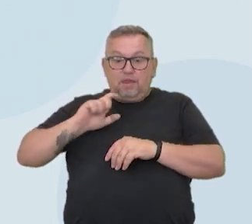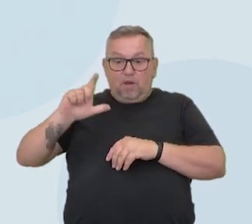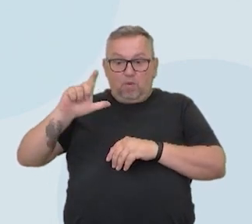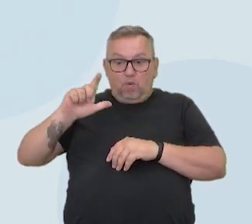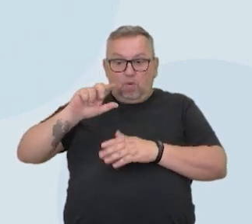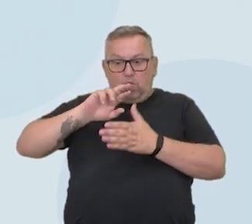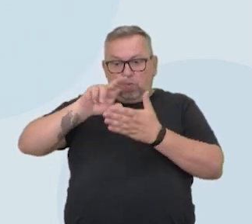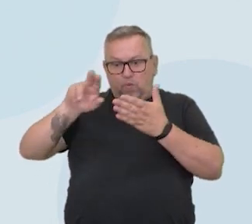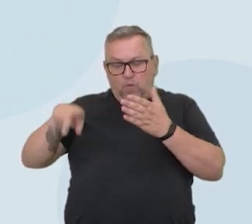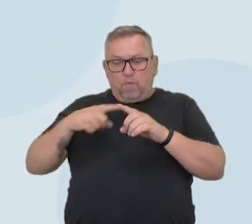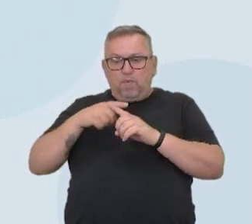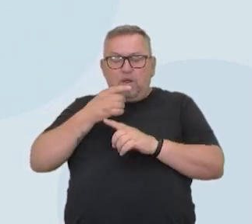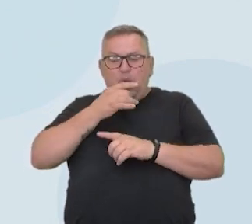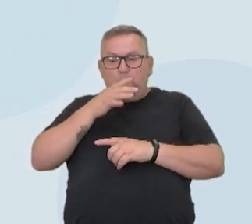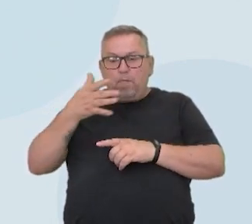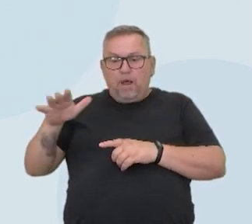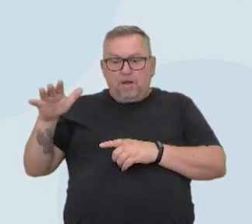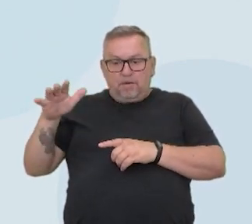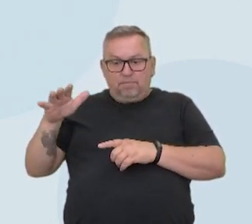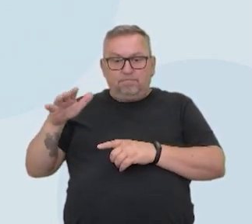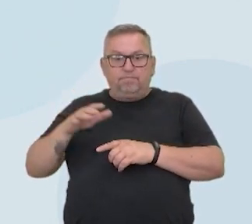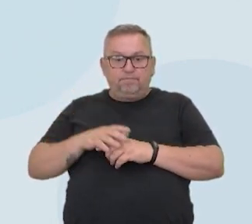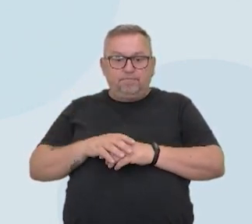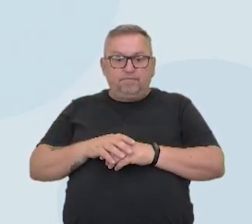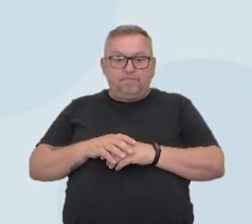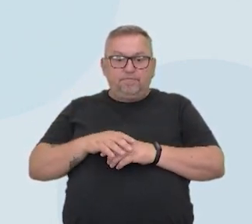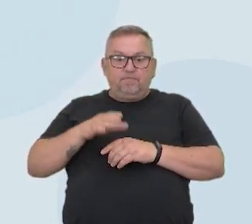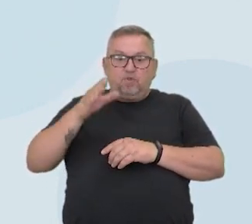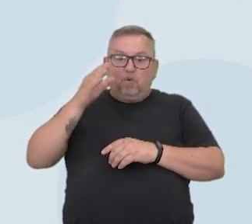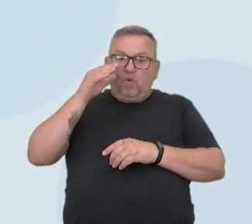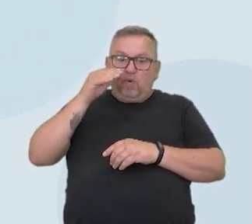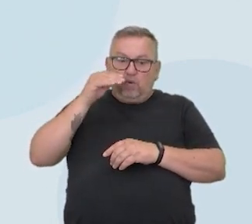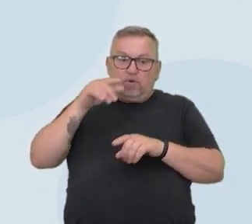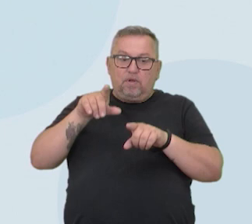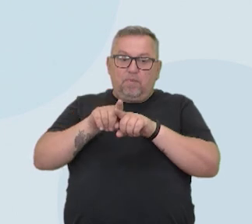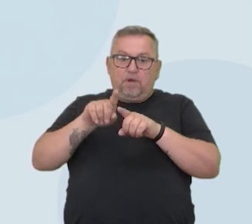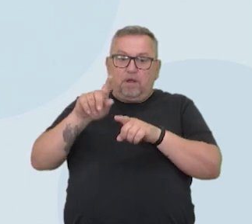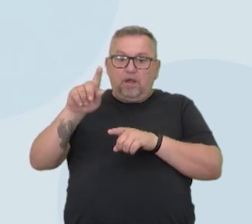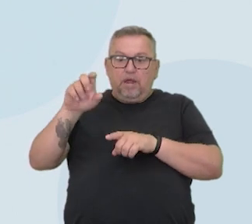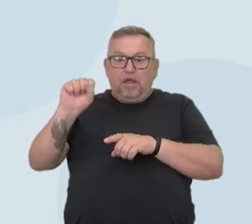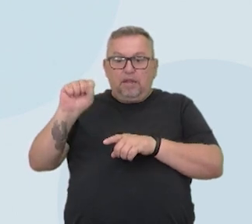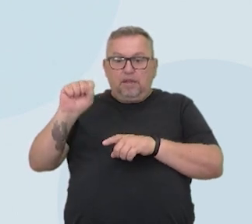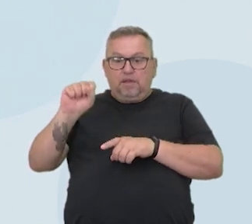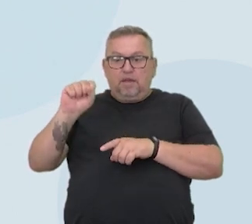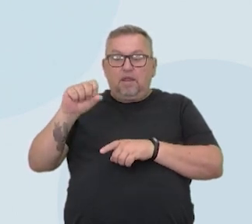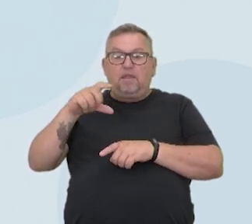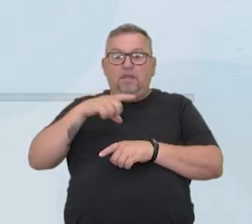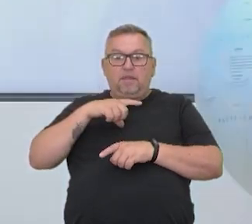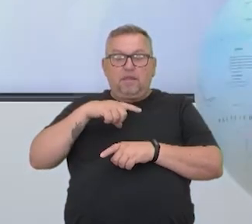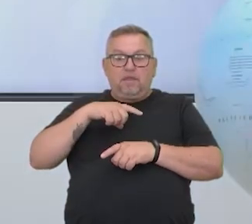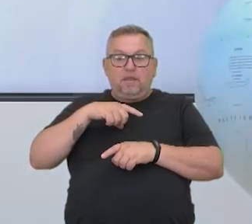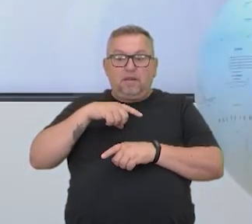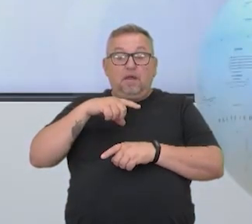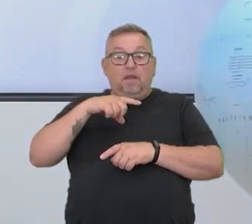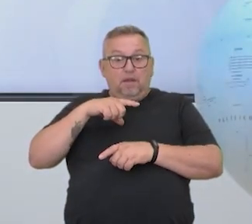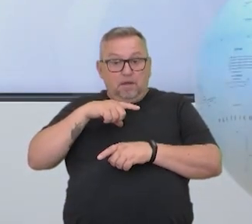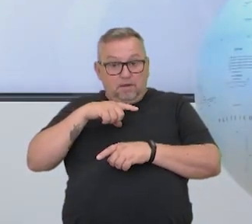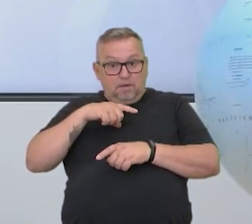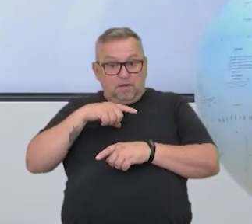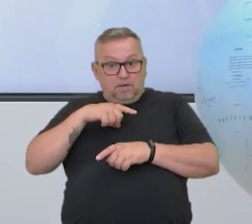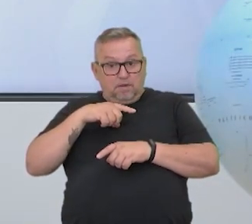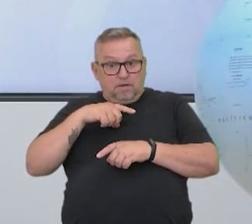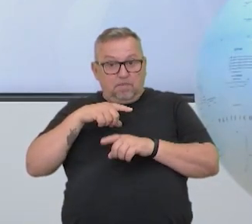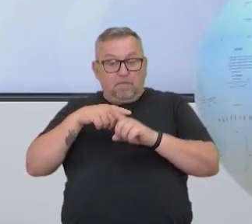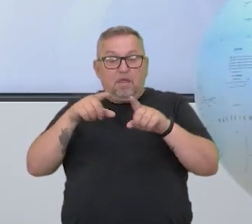gente está falando do mar, que é uma grande solução, tá certo? E também dos gases que nele, que estão dissolvidos nele,